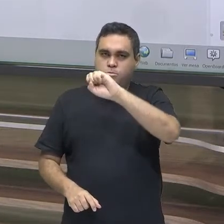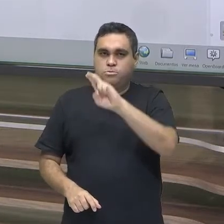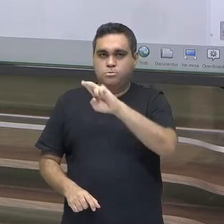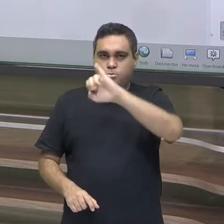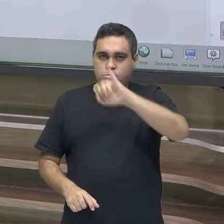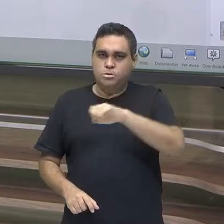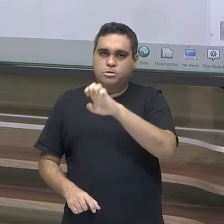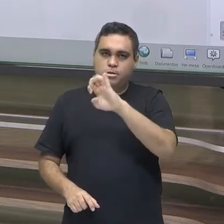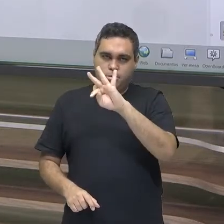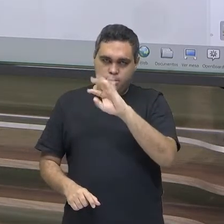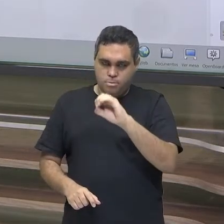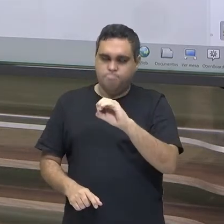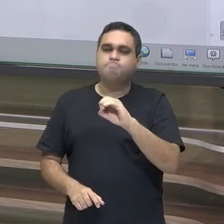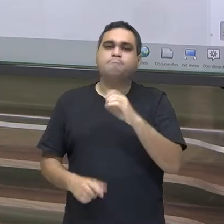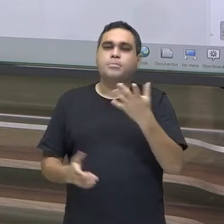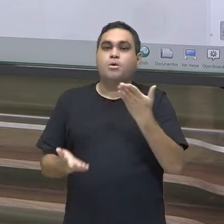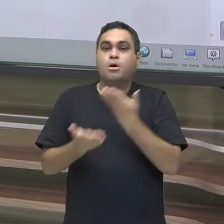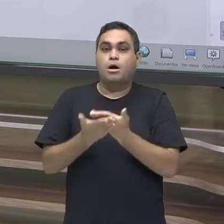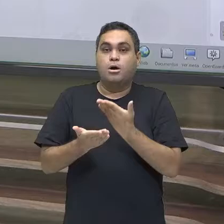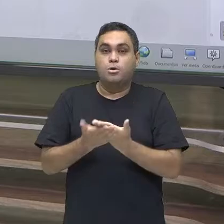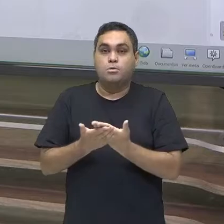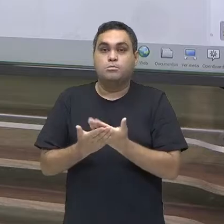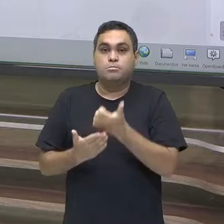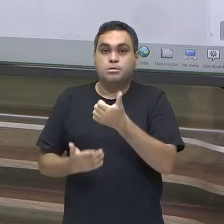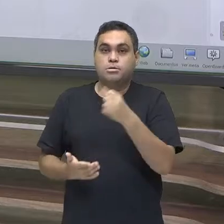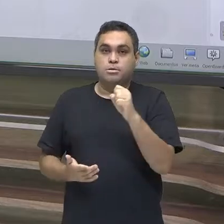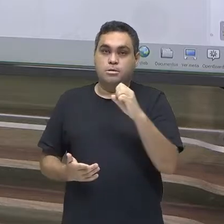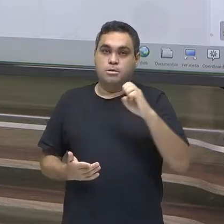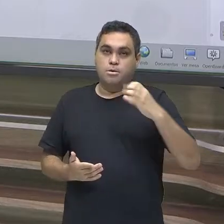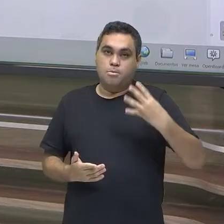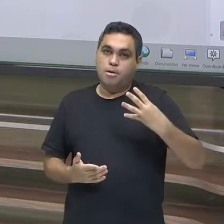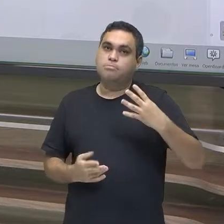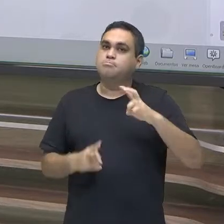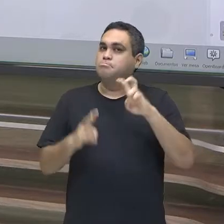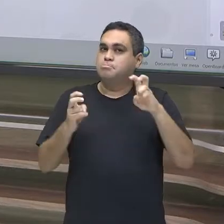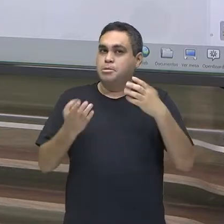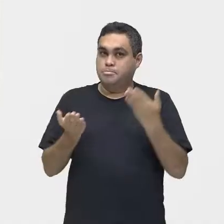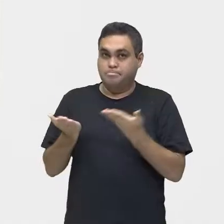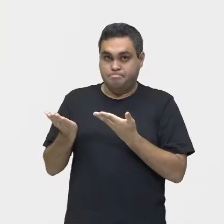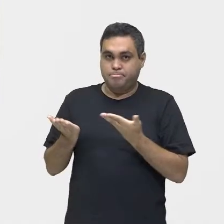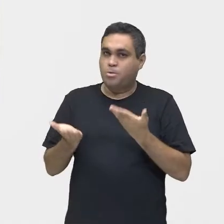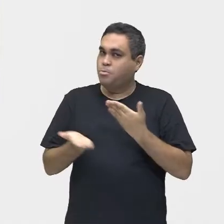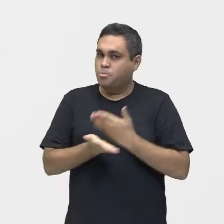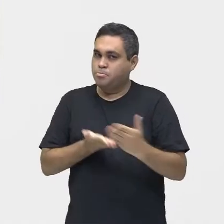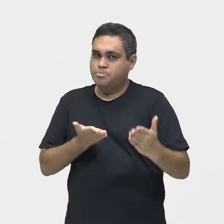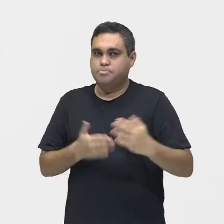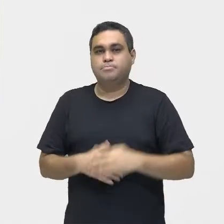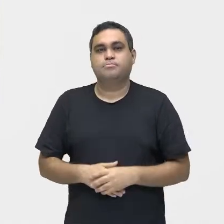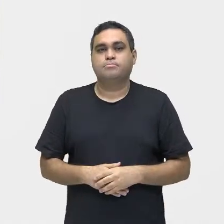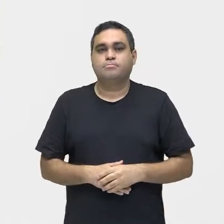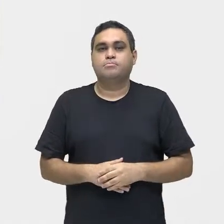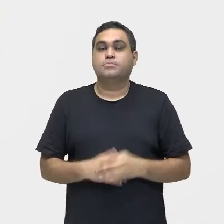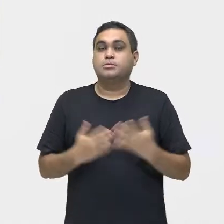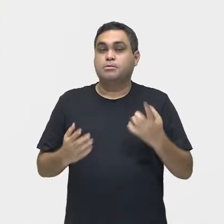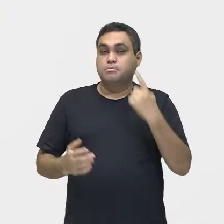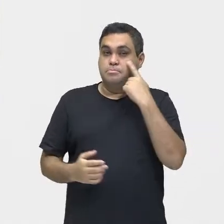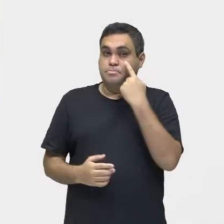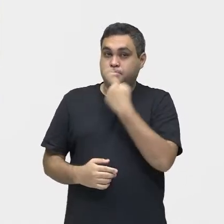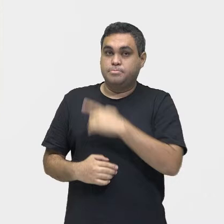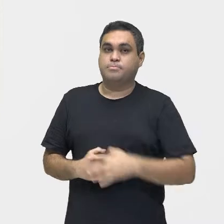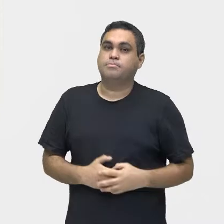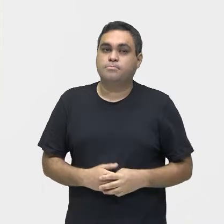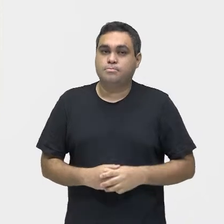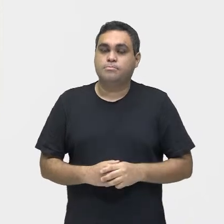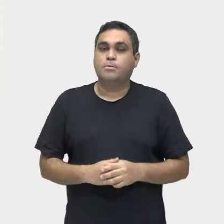traz essa temática muito importante da língua portuguesa. Então vamos começar? Olha aí, gente. Nós